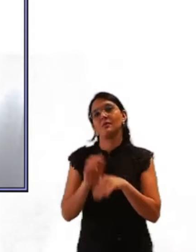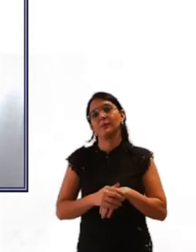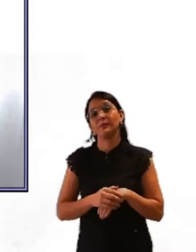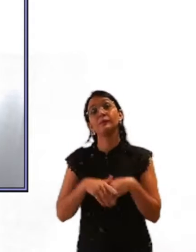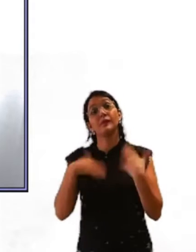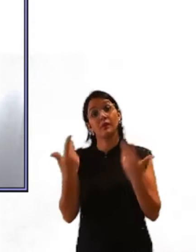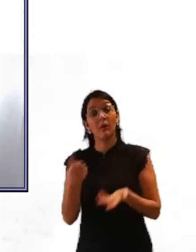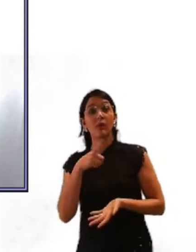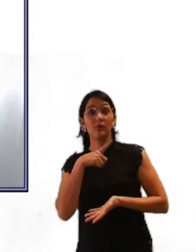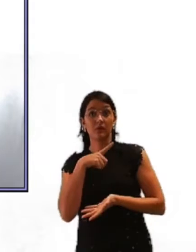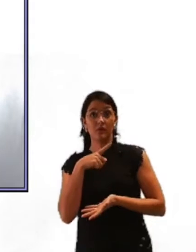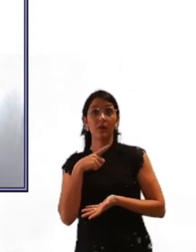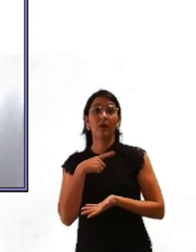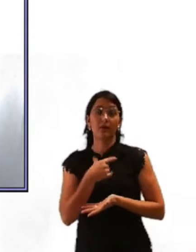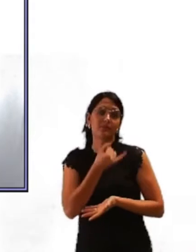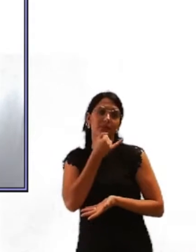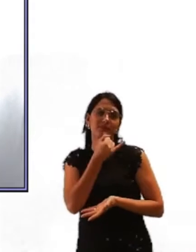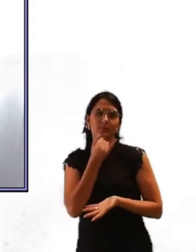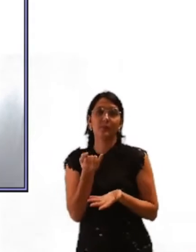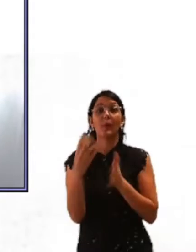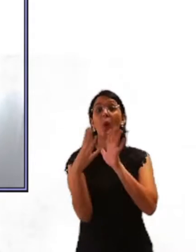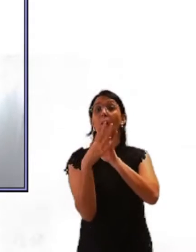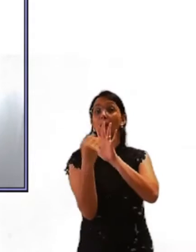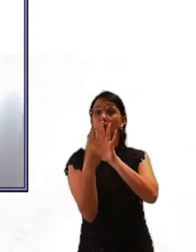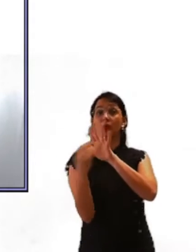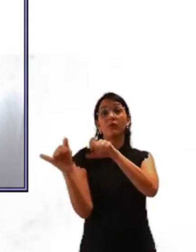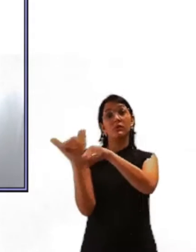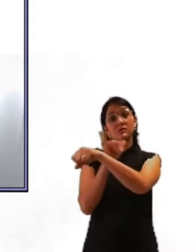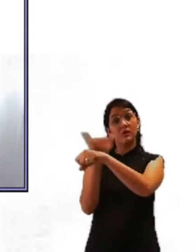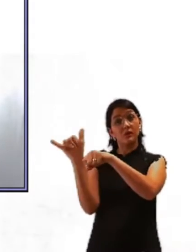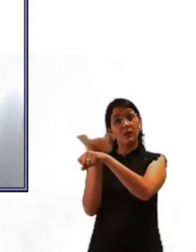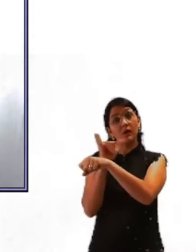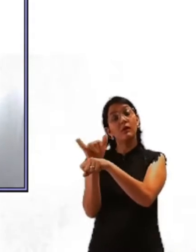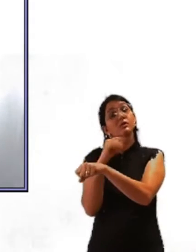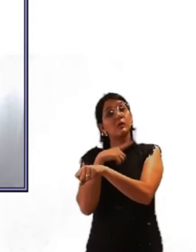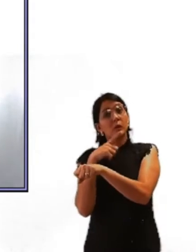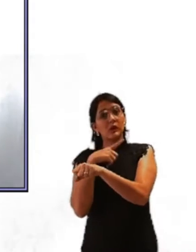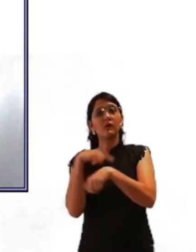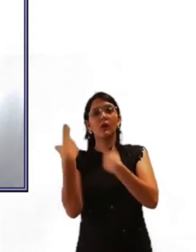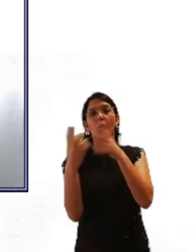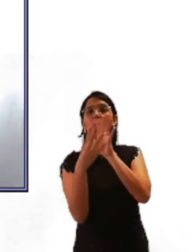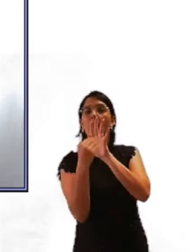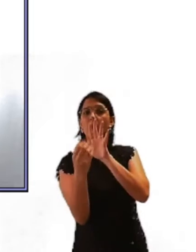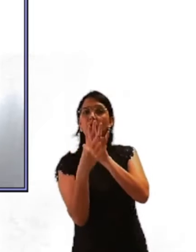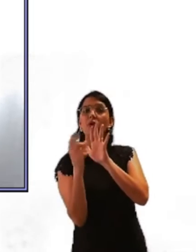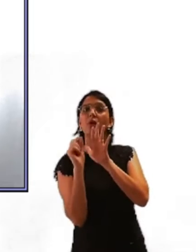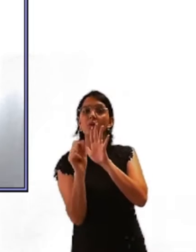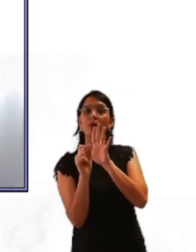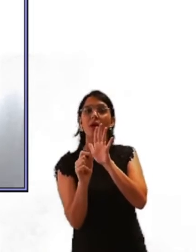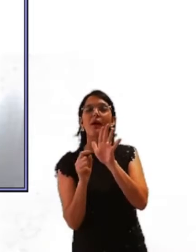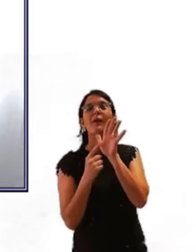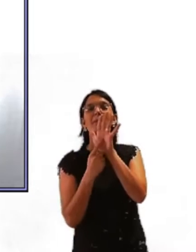Então, existe, por exemplo, né, o modelo estratégico, que é exatamente esse modelo que trabalha com estratégias mesmo,